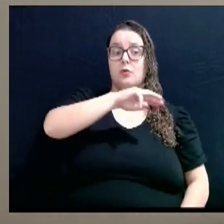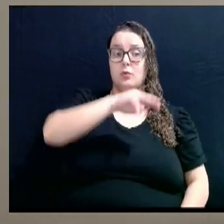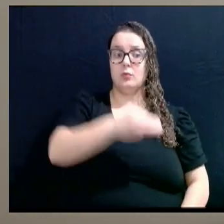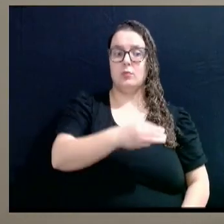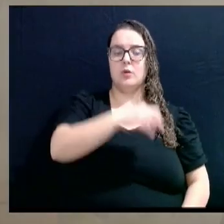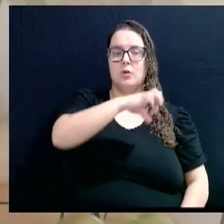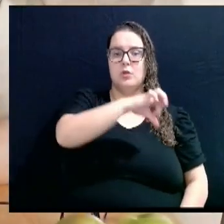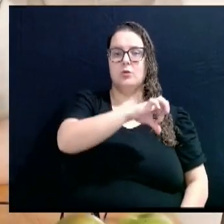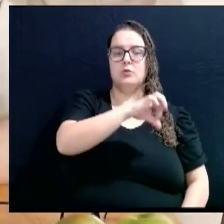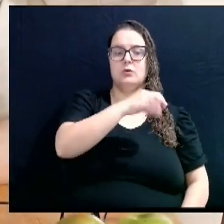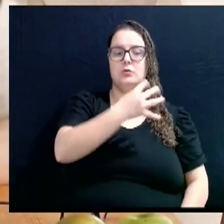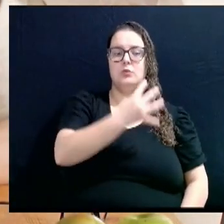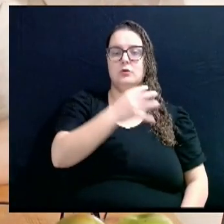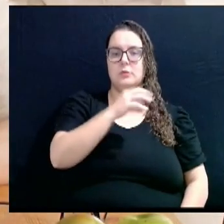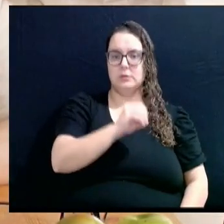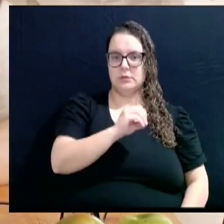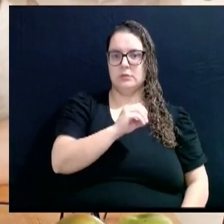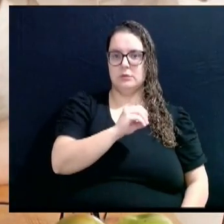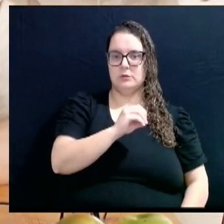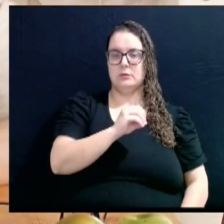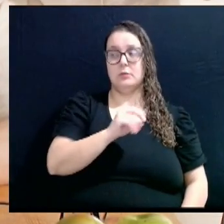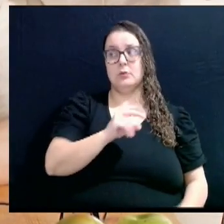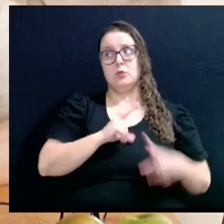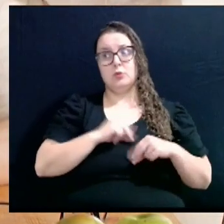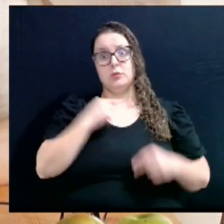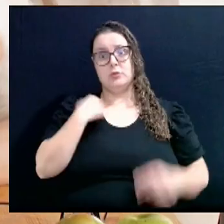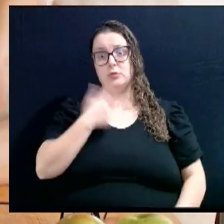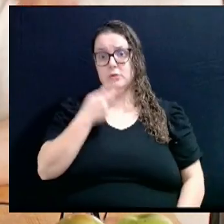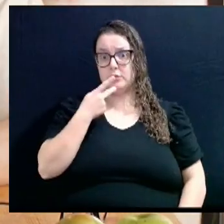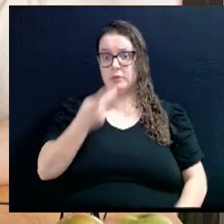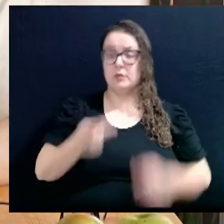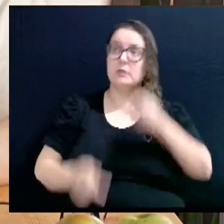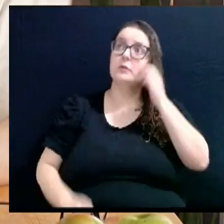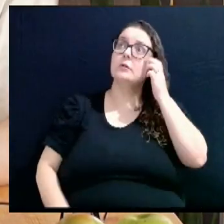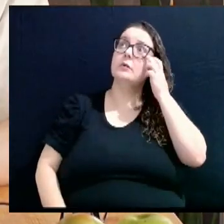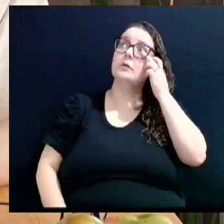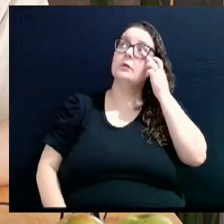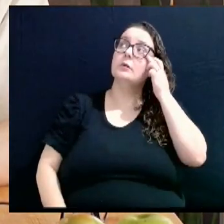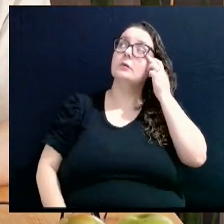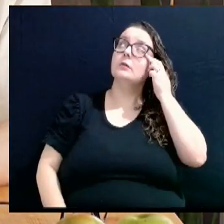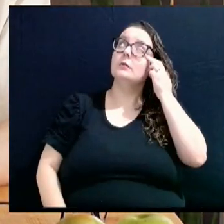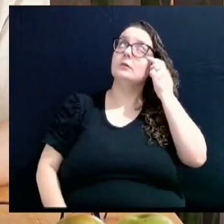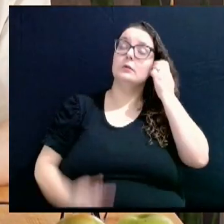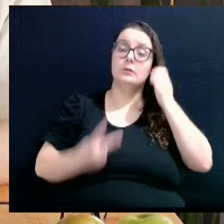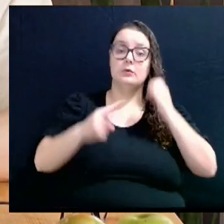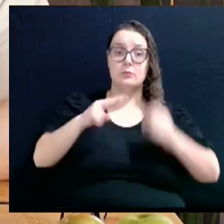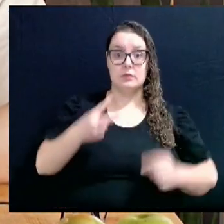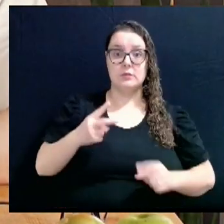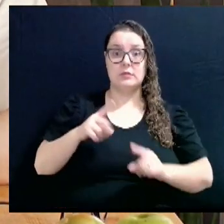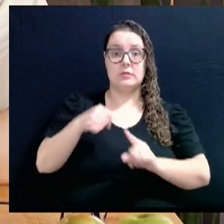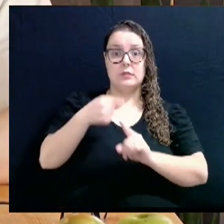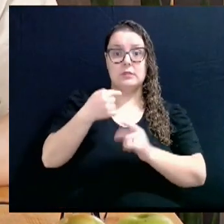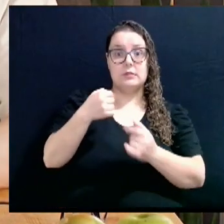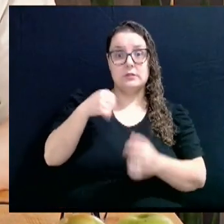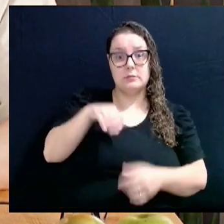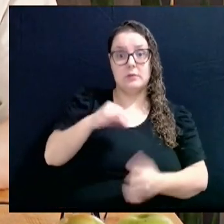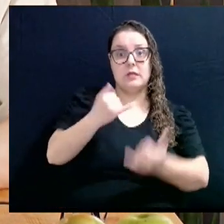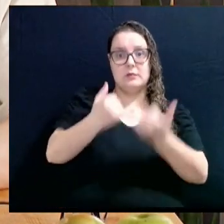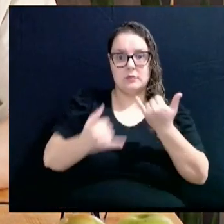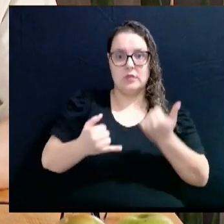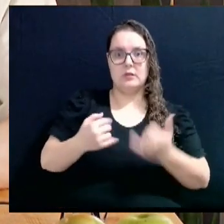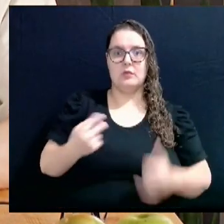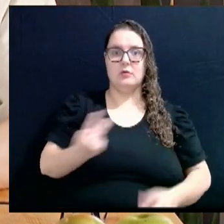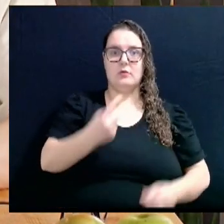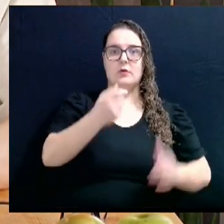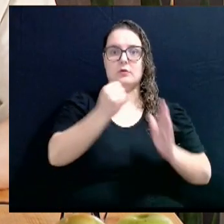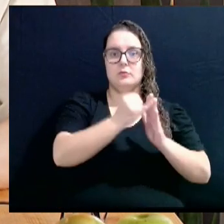1.940.000. Poxa, nós estamos falando, né? Você vai pagando 2,5 vezes o valor do imóvel que você está comprando.